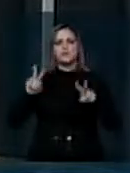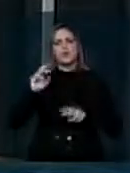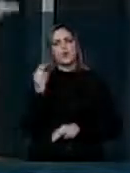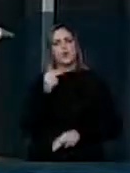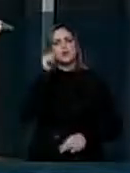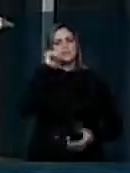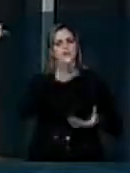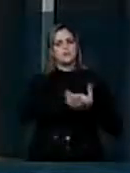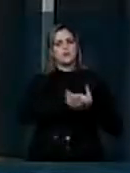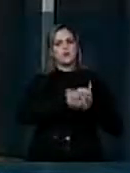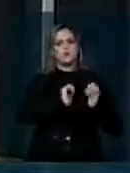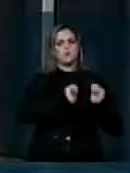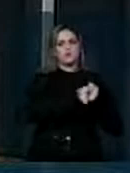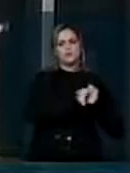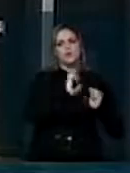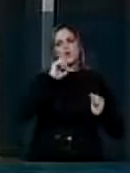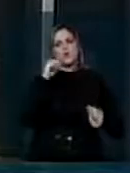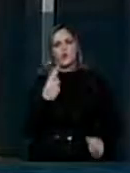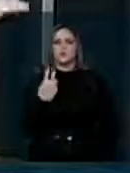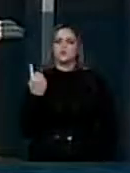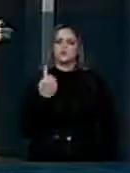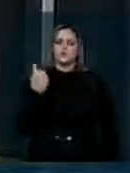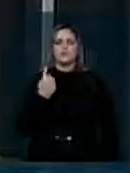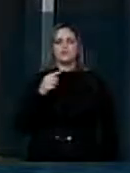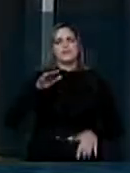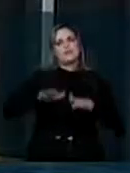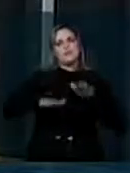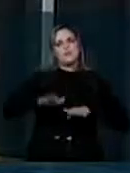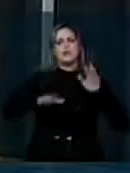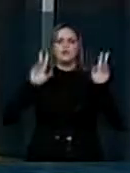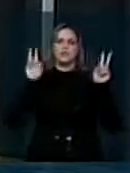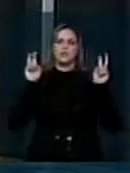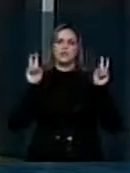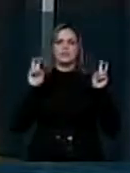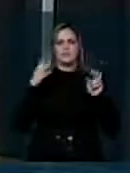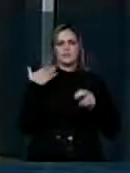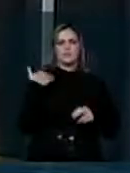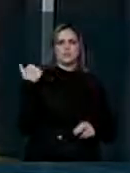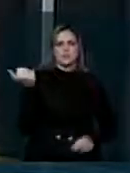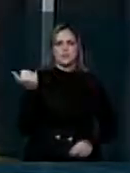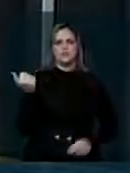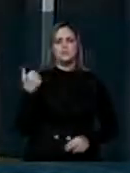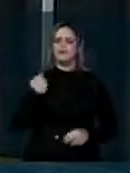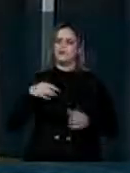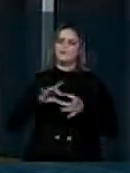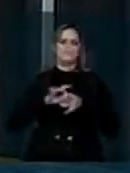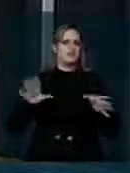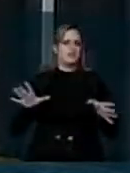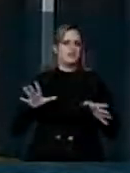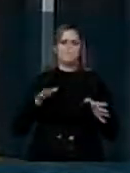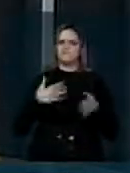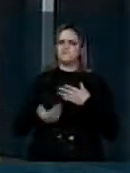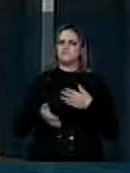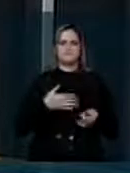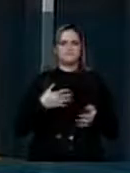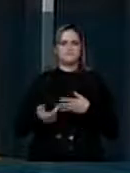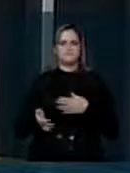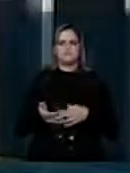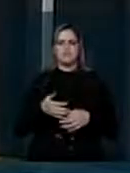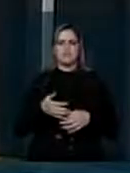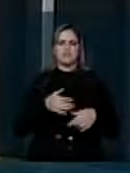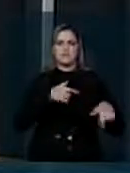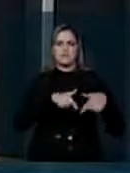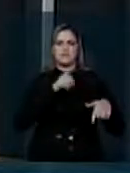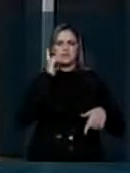quer individualmente, dependendo da temática para a qual eu sou chamado, e sempre me coloquei à disposição, independente de mandato.